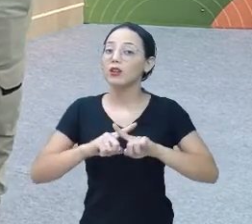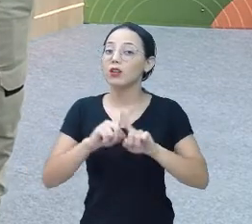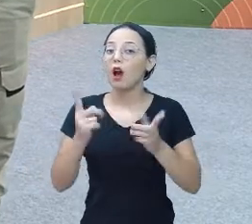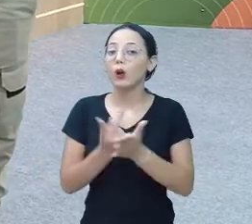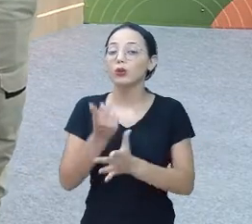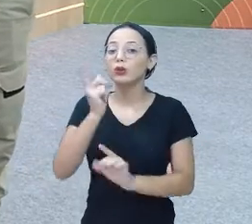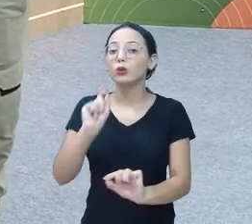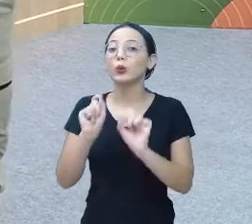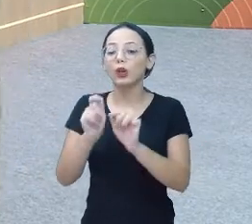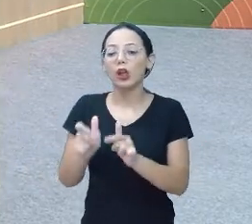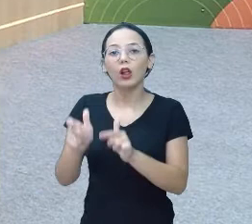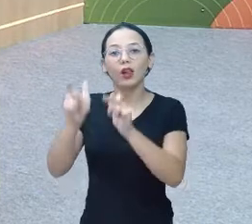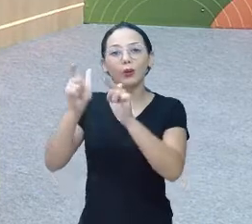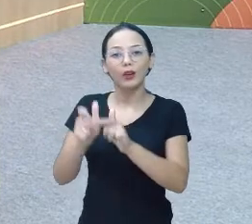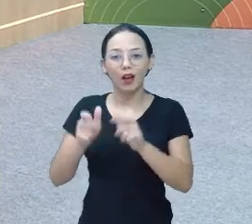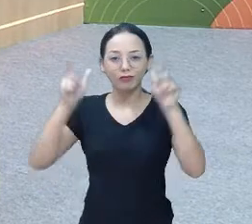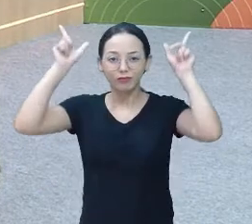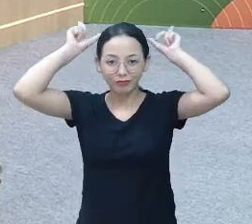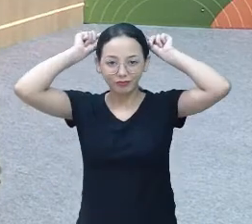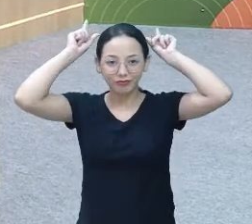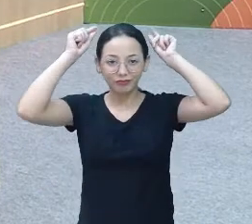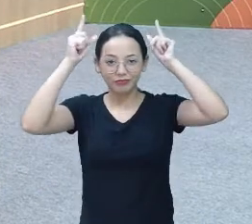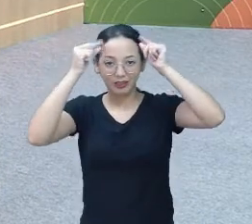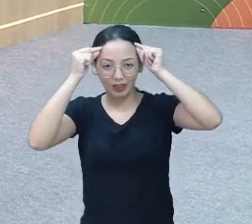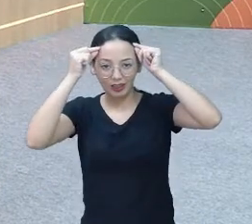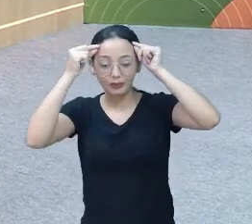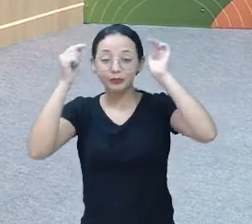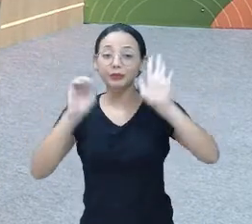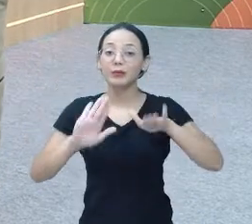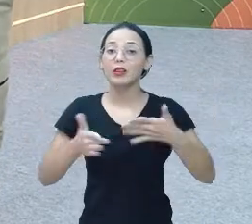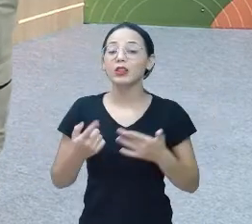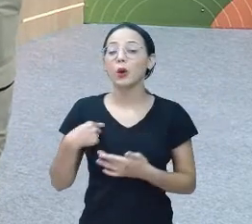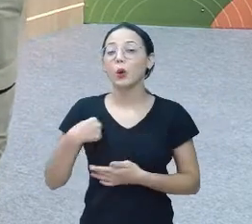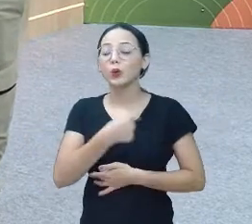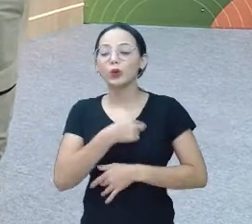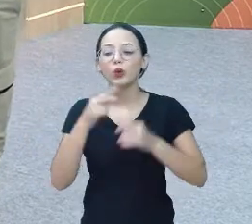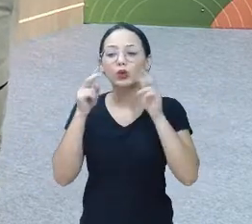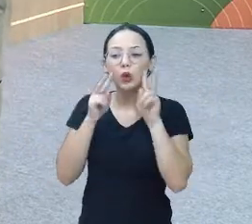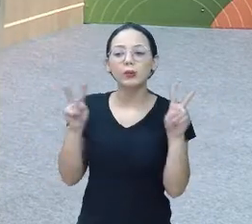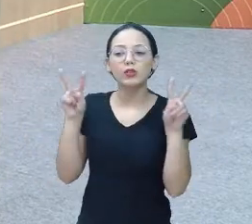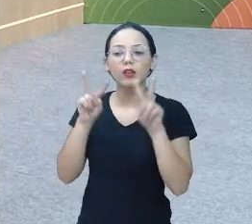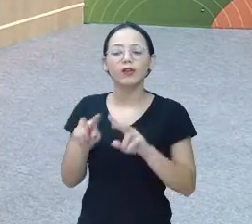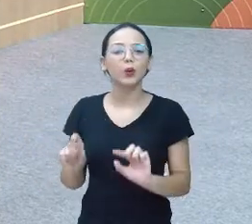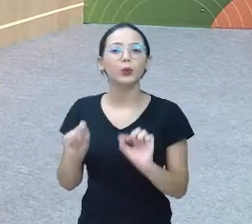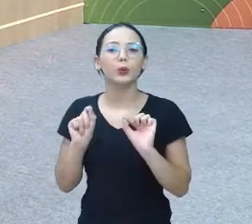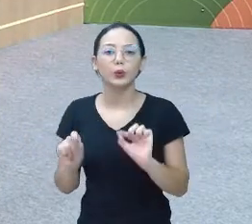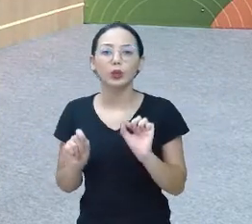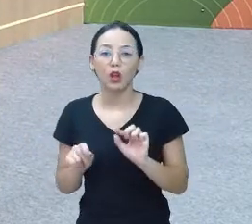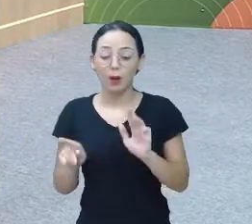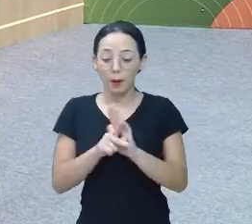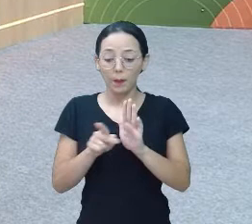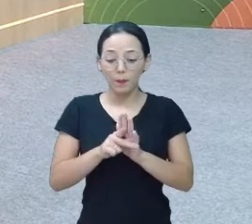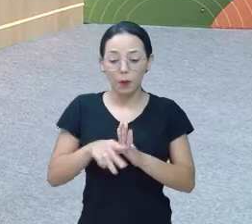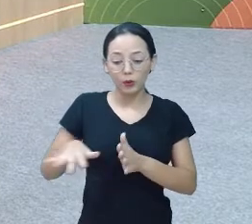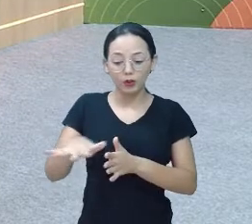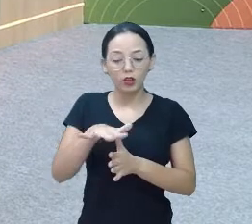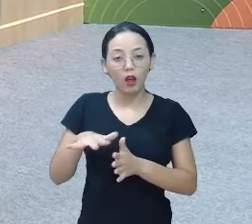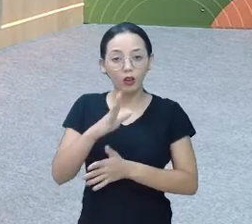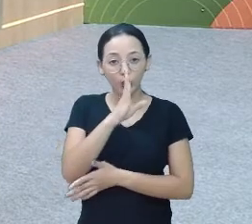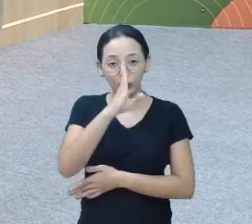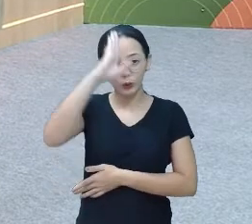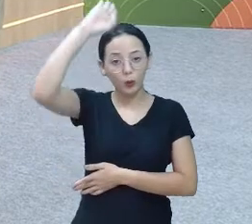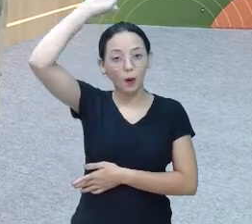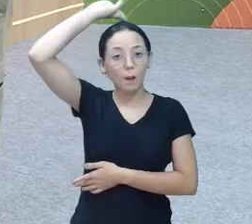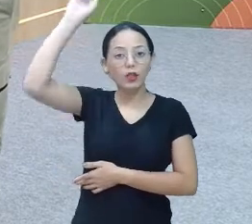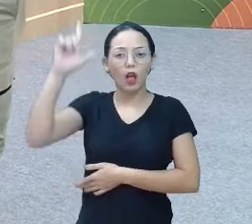a civilização grega. Então, nesse sentido, o que nós vamos observar é que no território de Roma